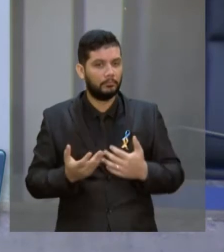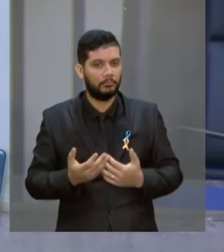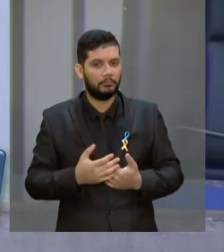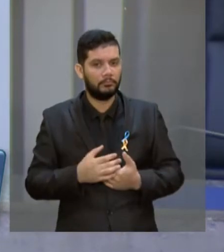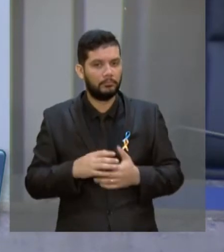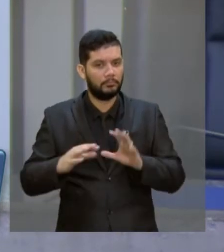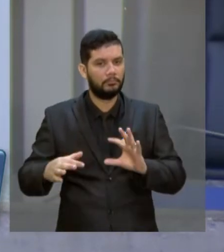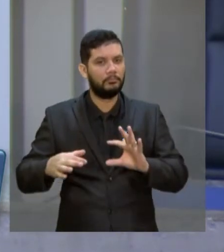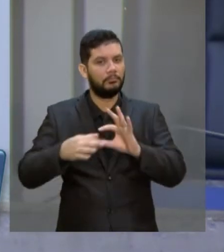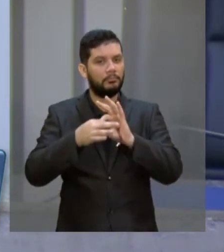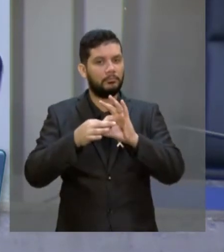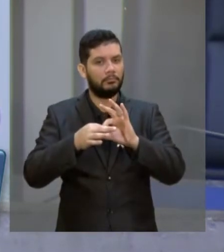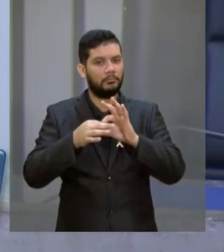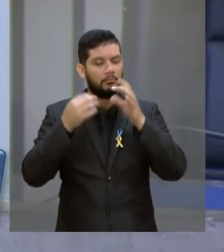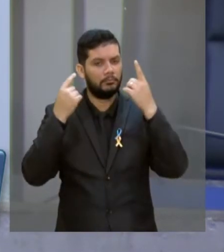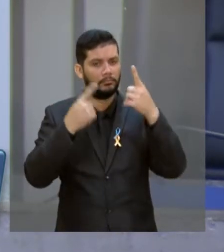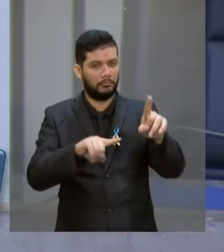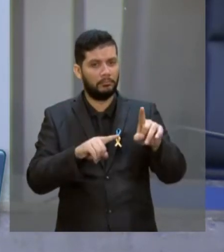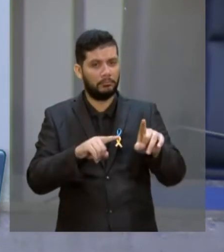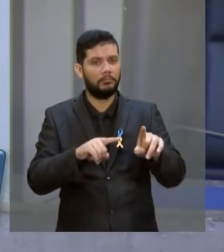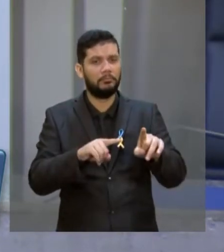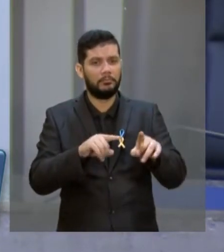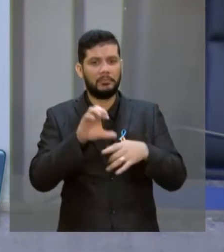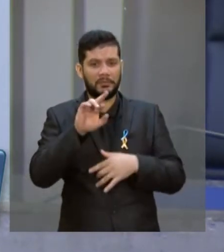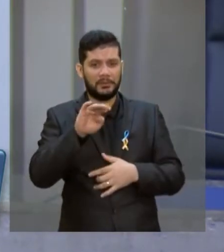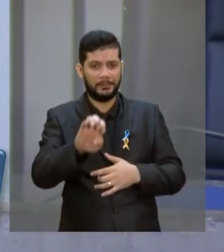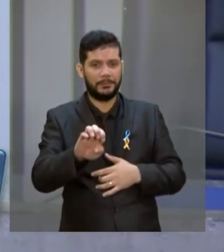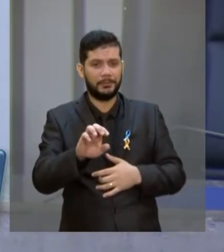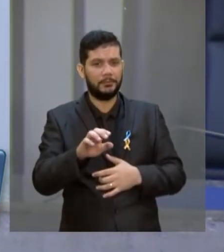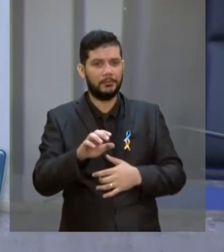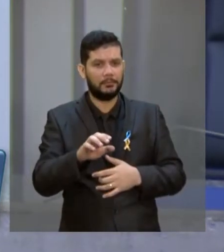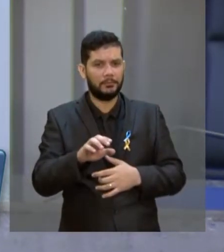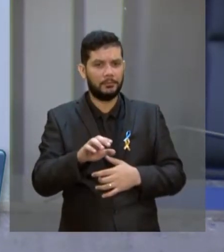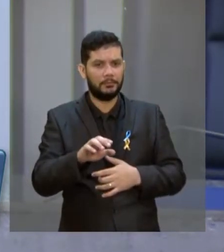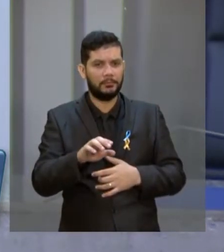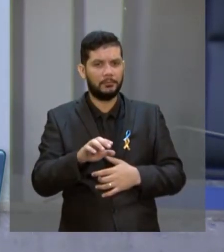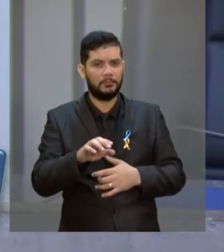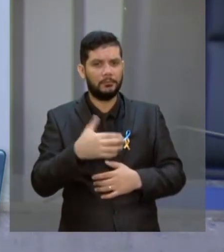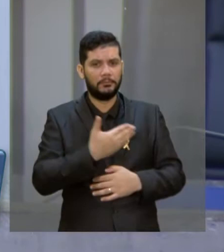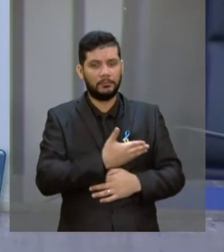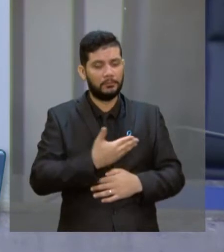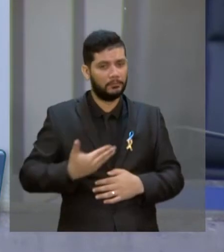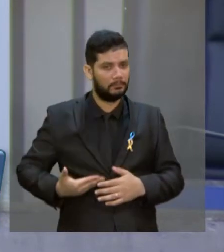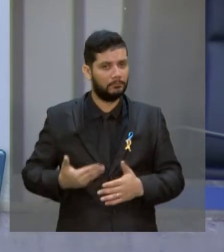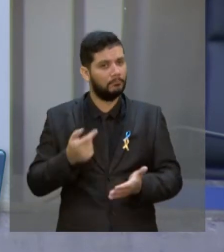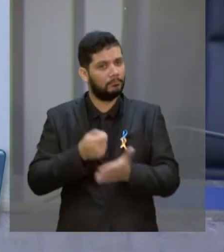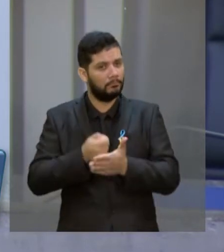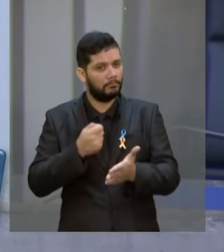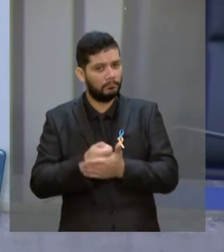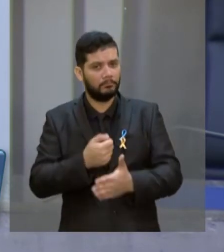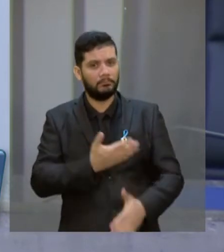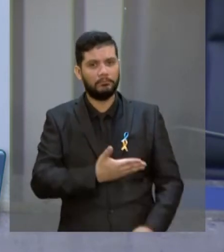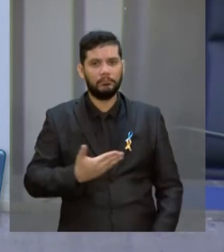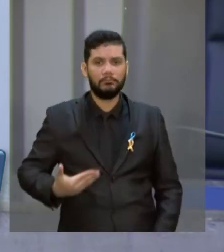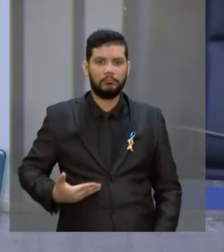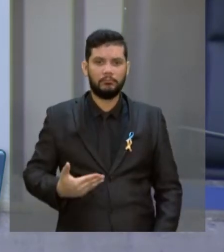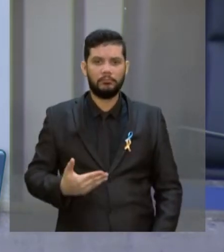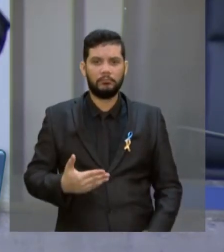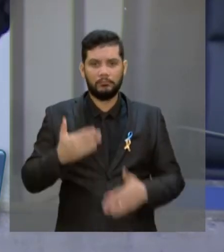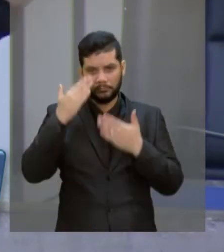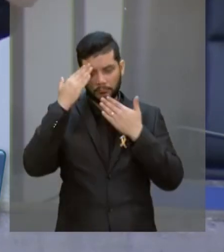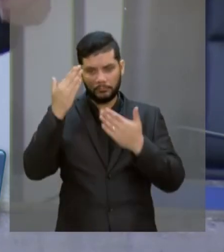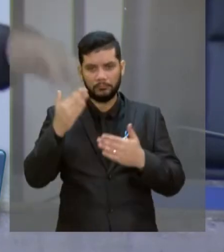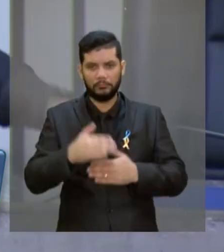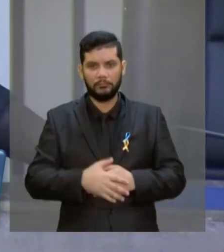policiais contra o crime. Porque a segurança pública é dever do Estado, direito e obrigação de todos. Meu muito